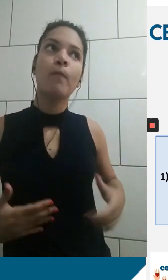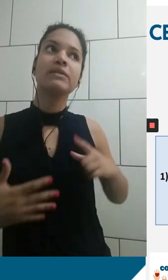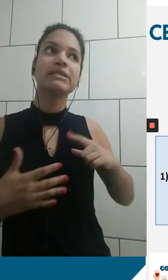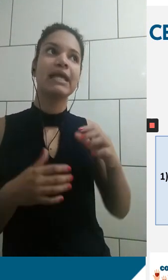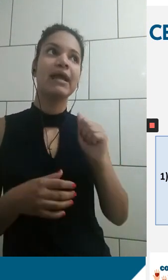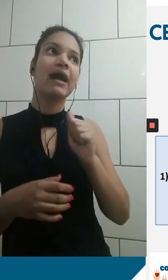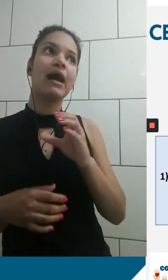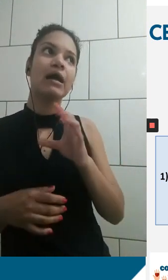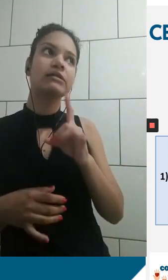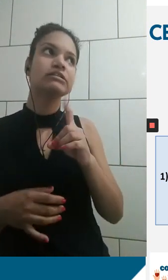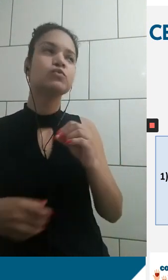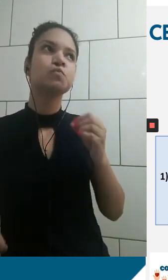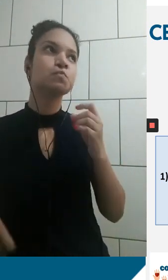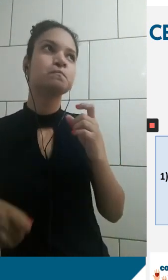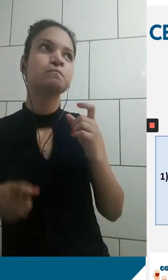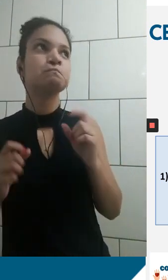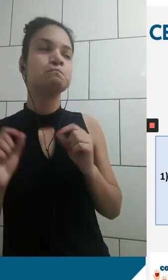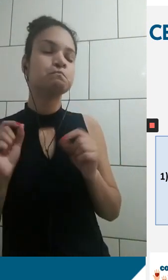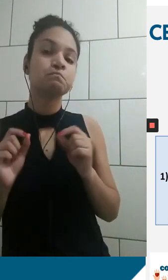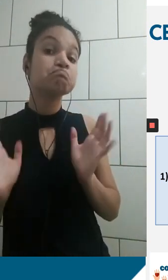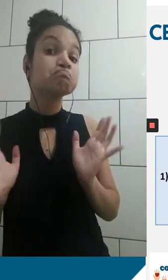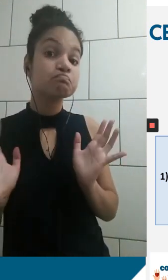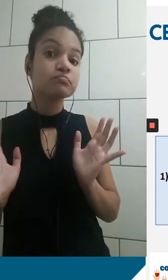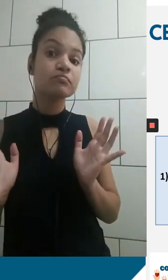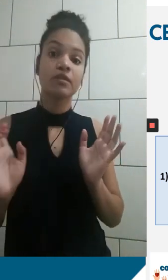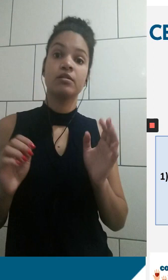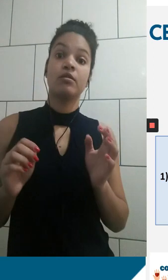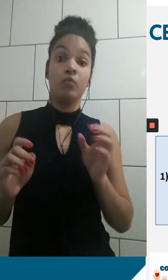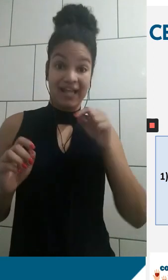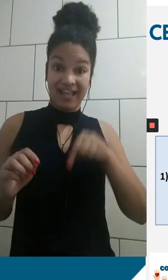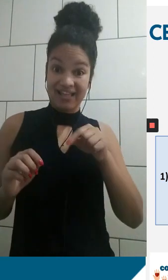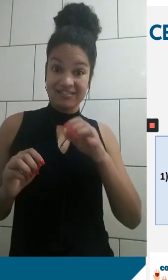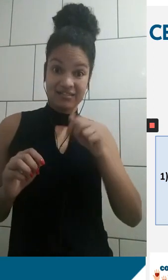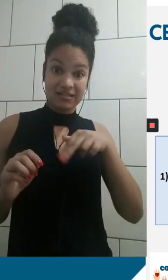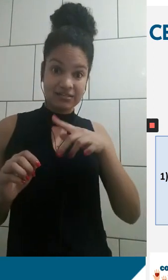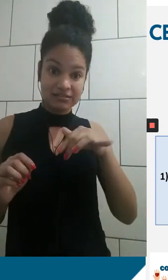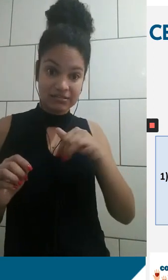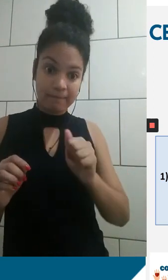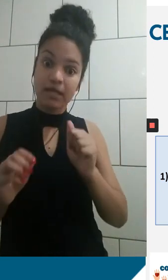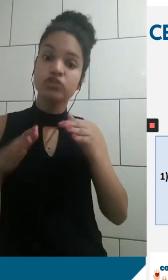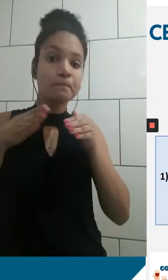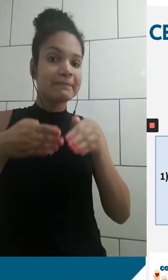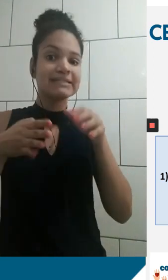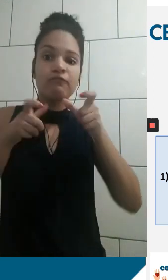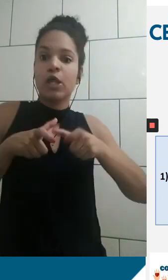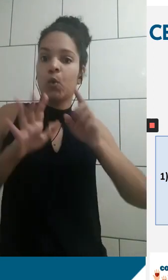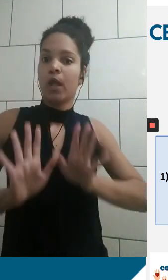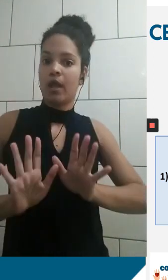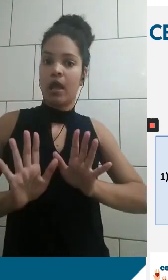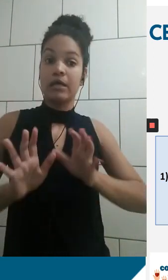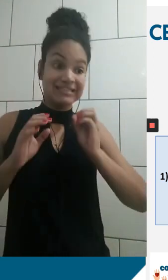pH ácido. Outras regiões, outros órgãos do corpo, né? Vamos pensar aqui no sistema digestivo ou digestório,